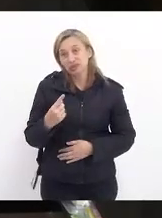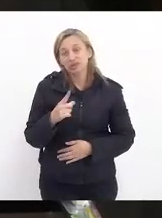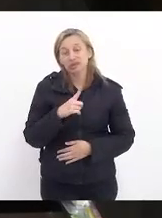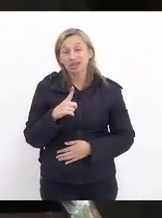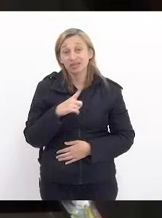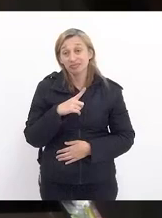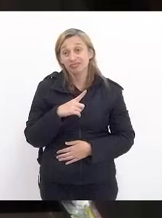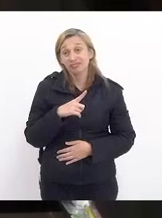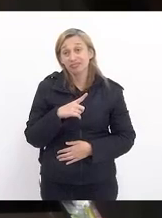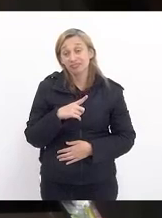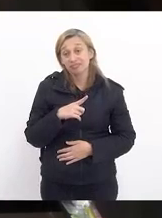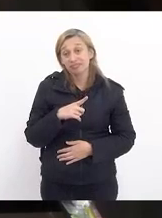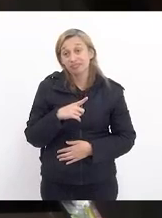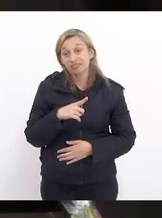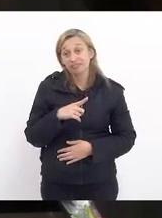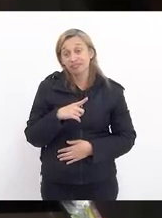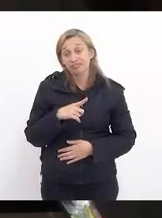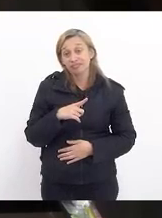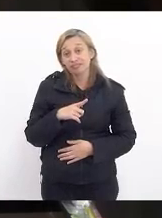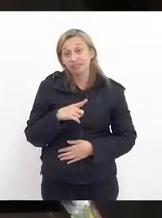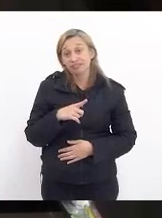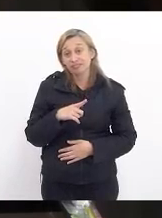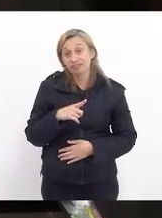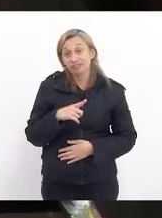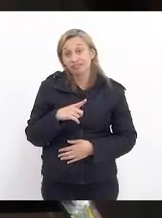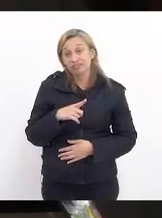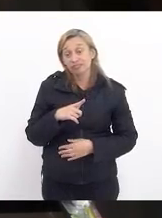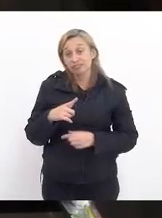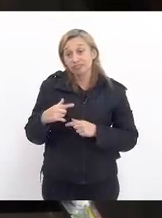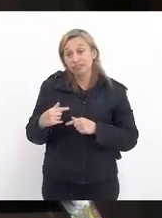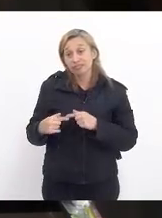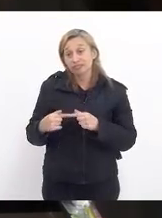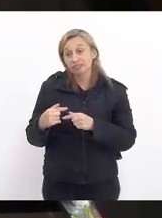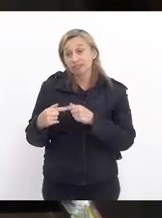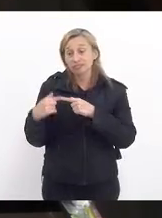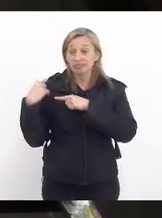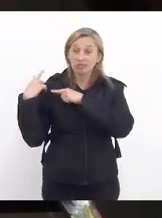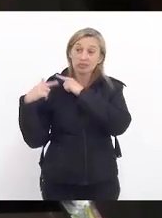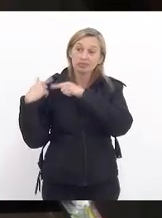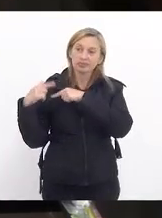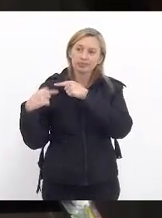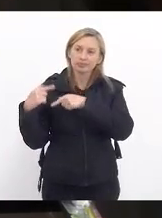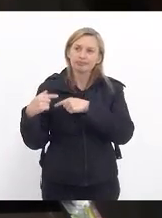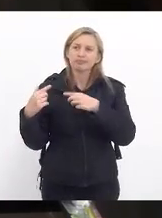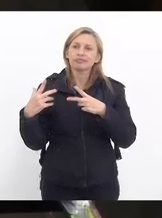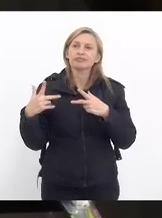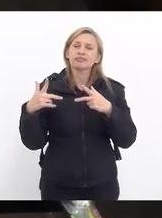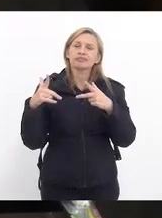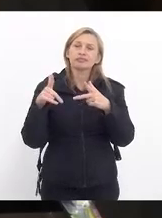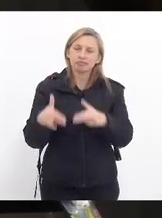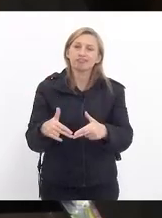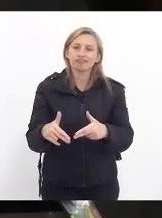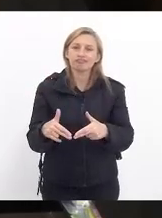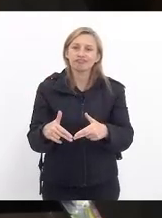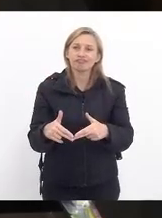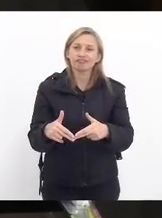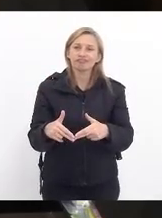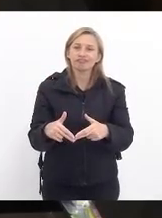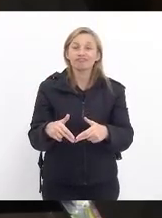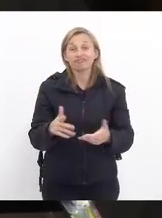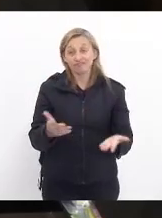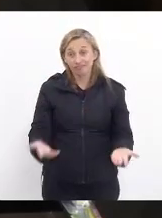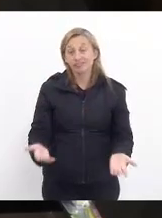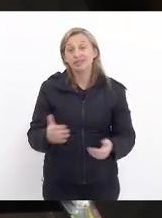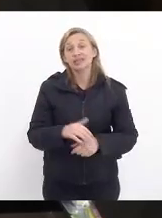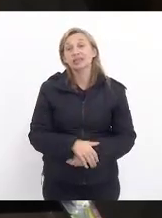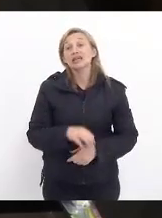a mesma origem Todos nós temos a mesma matriz